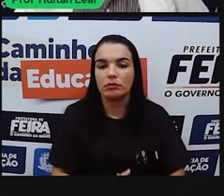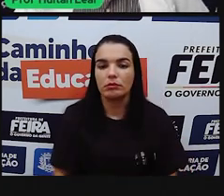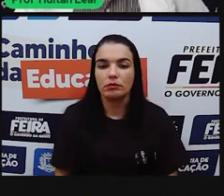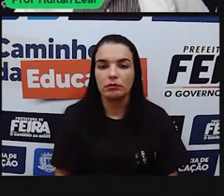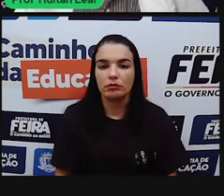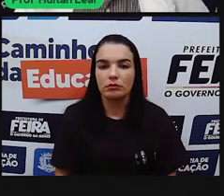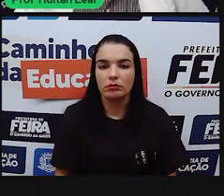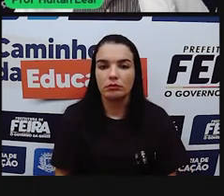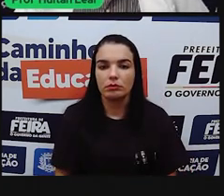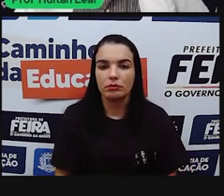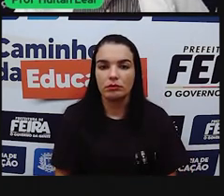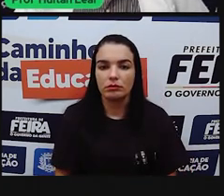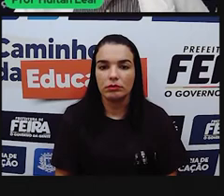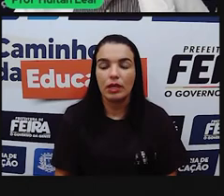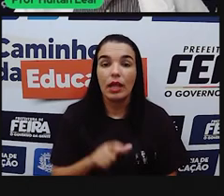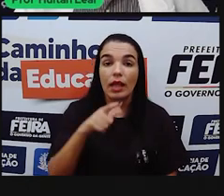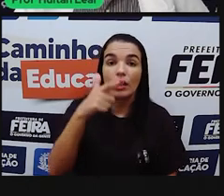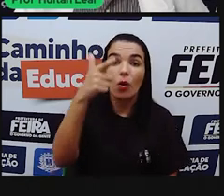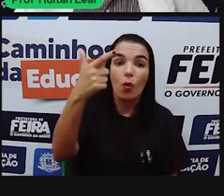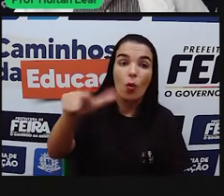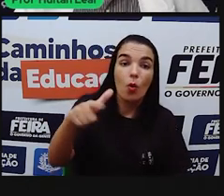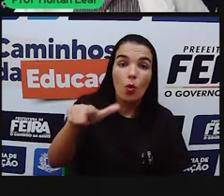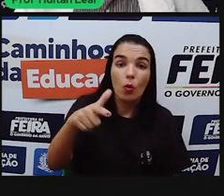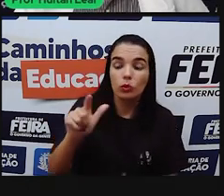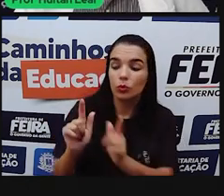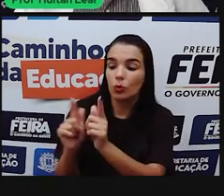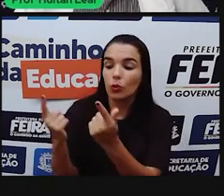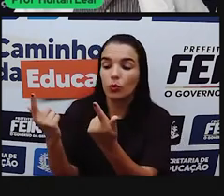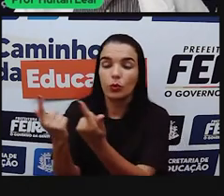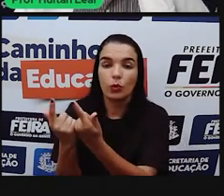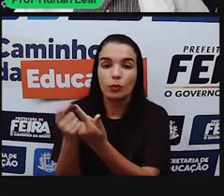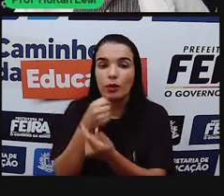que é executada por uma outra banda,